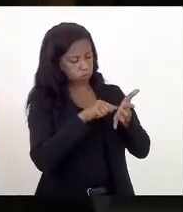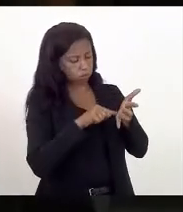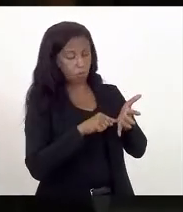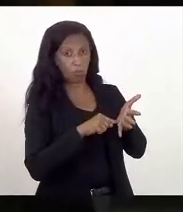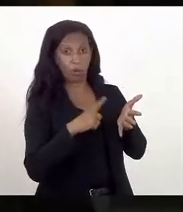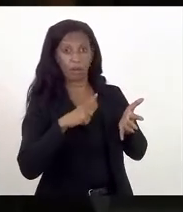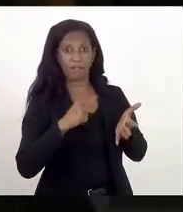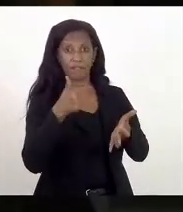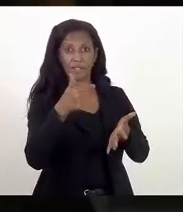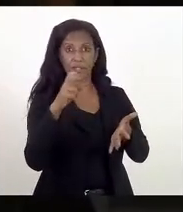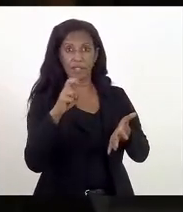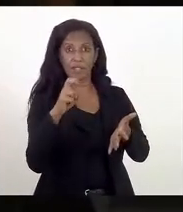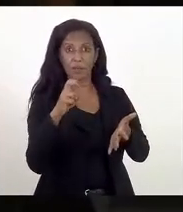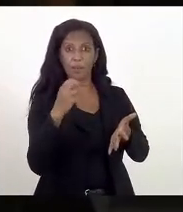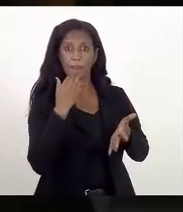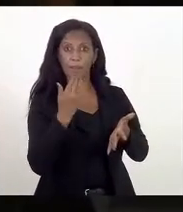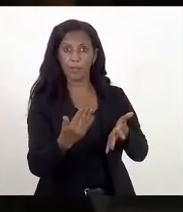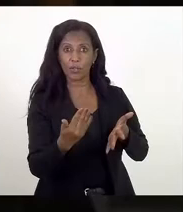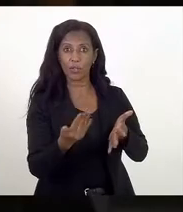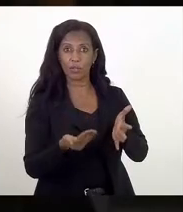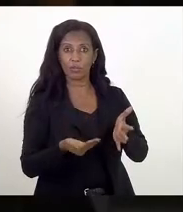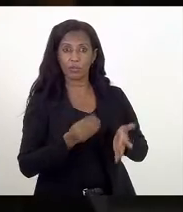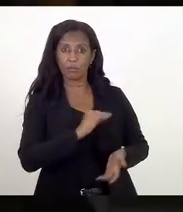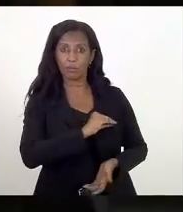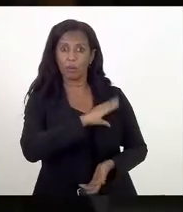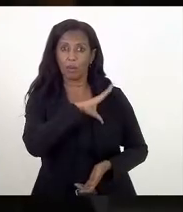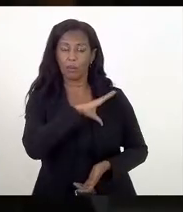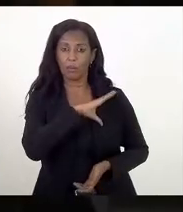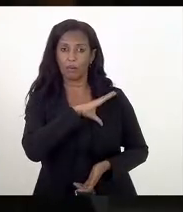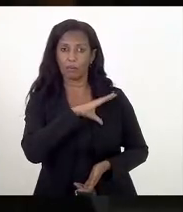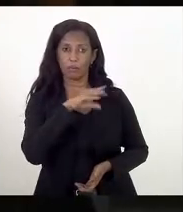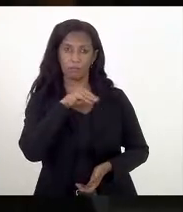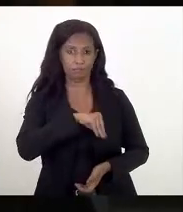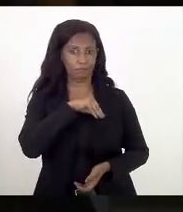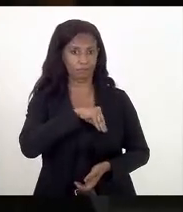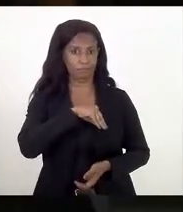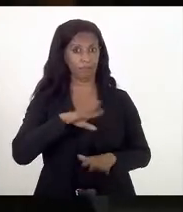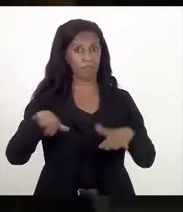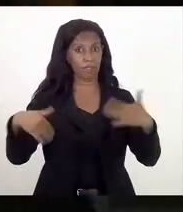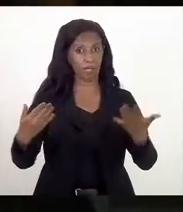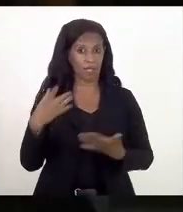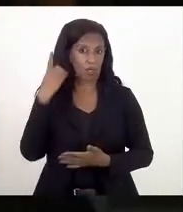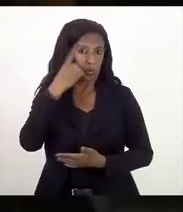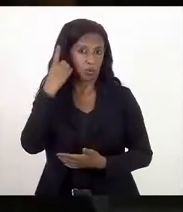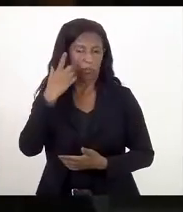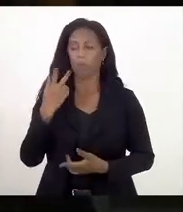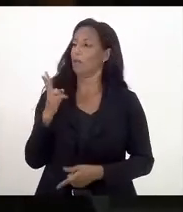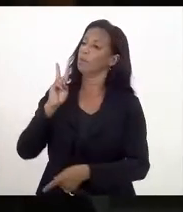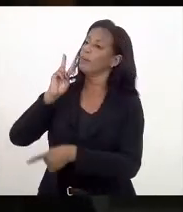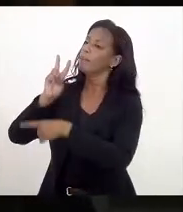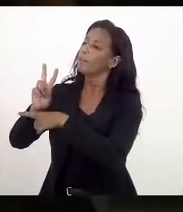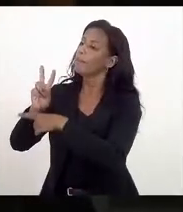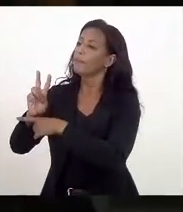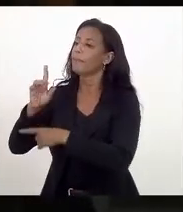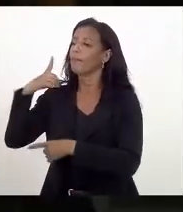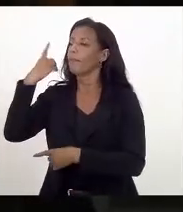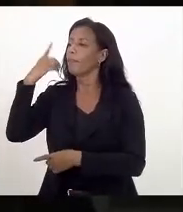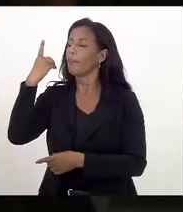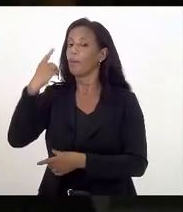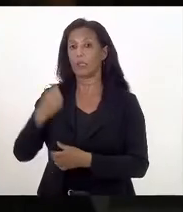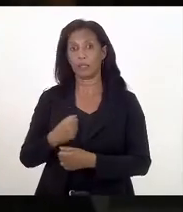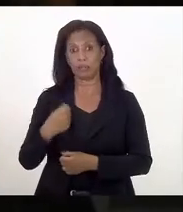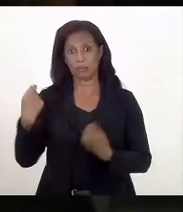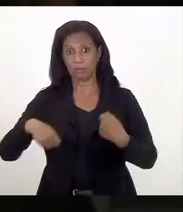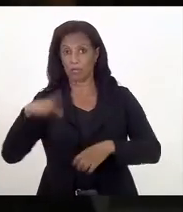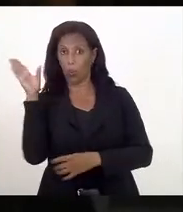pedidos de aumentos remuneratórios. E aí, os deputados que defendem as polícias precisam, então, correr